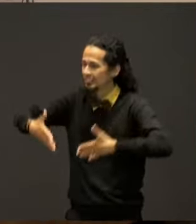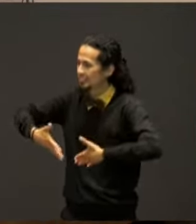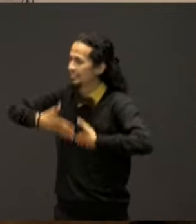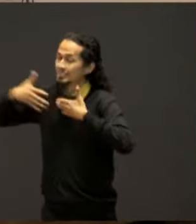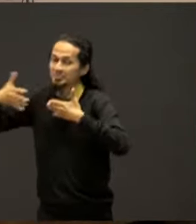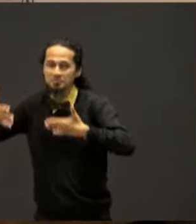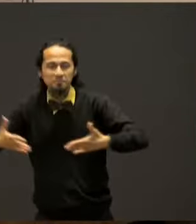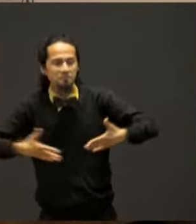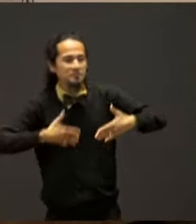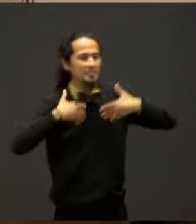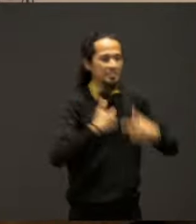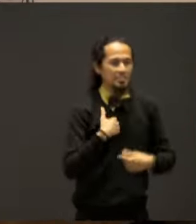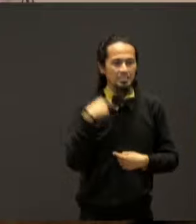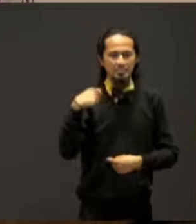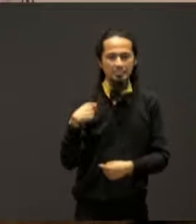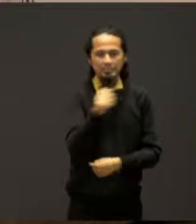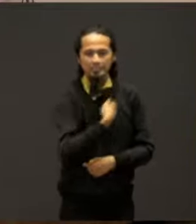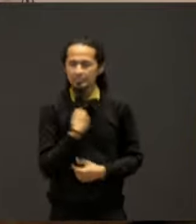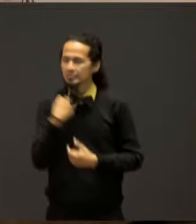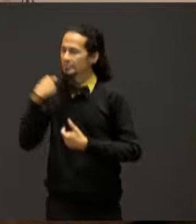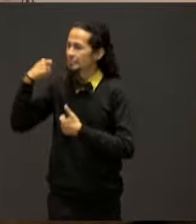apenas como um suor de